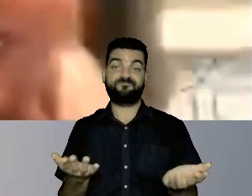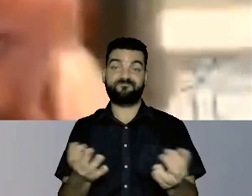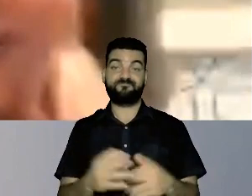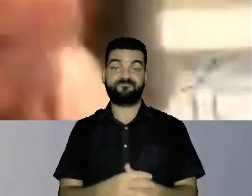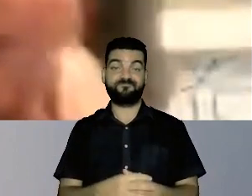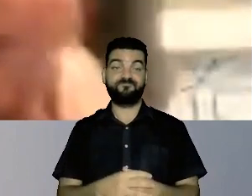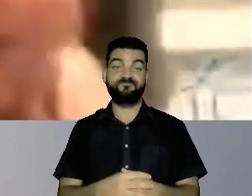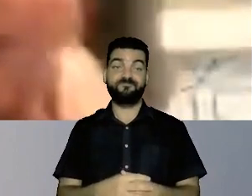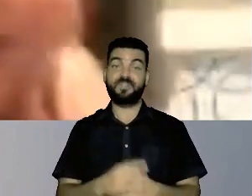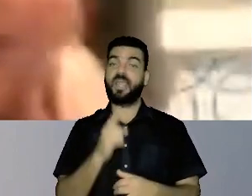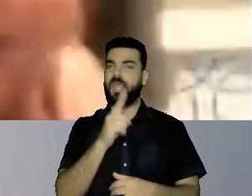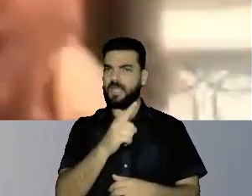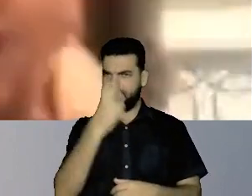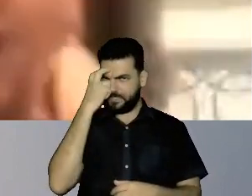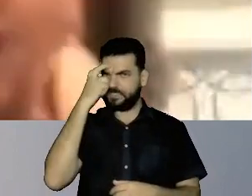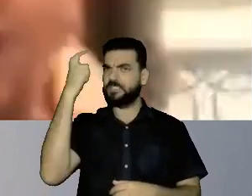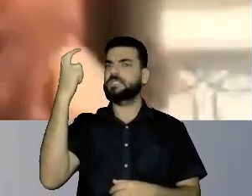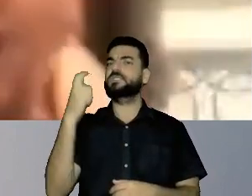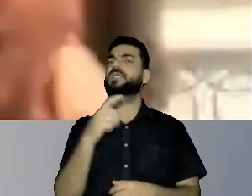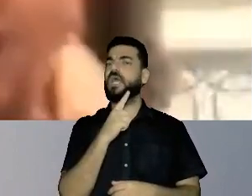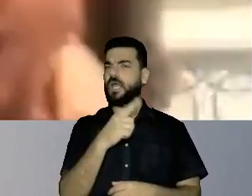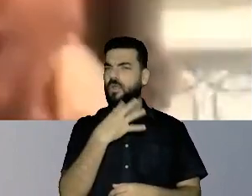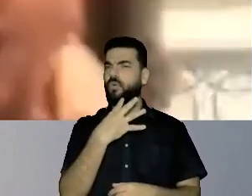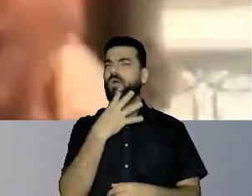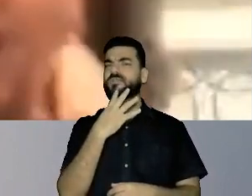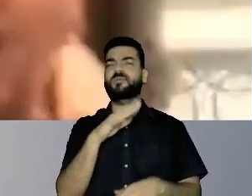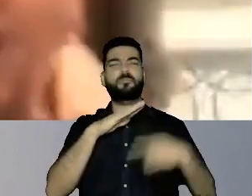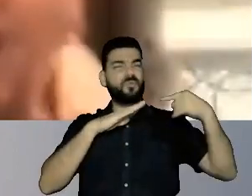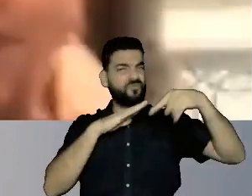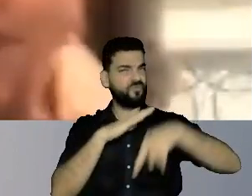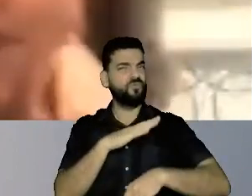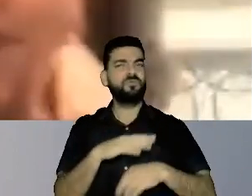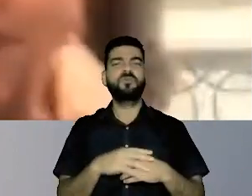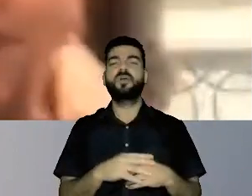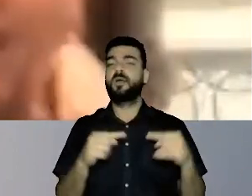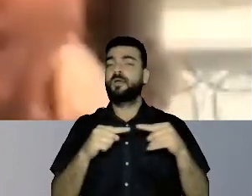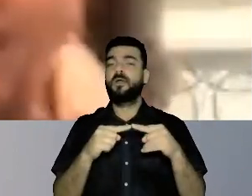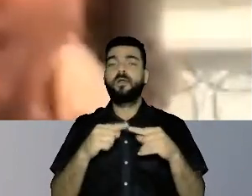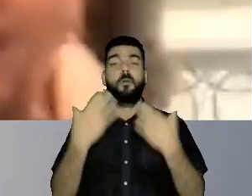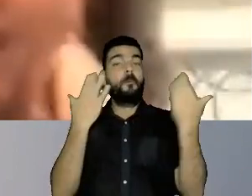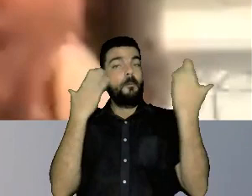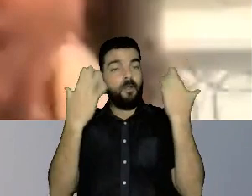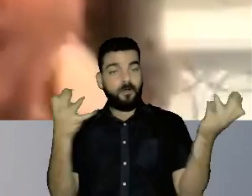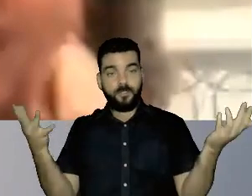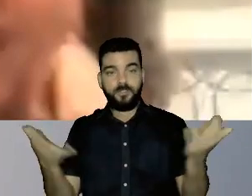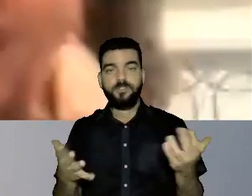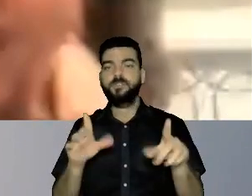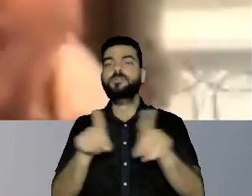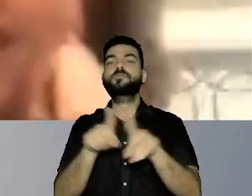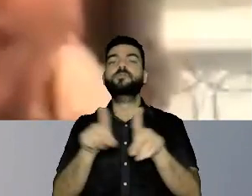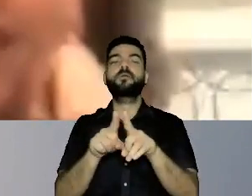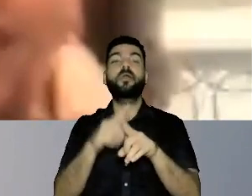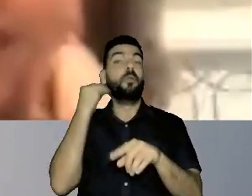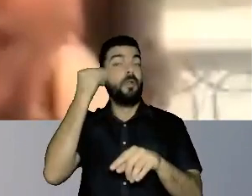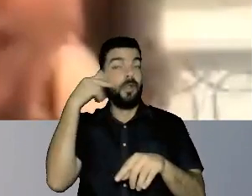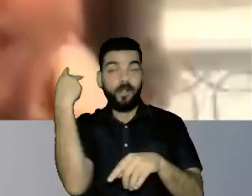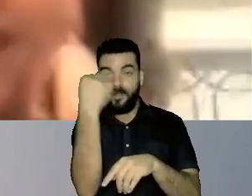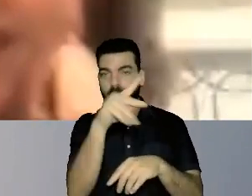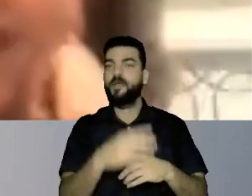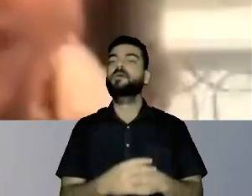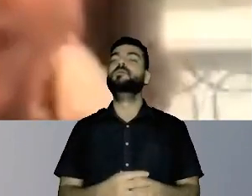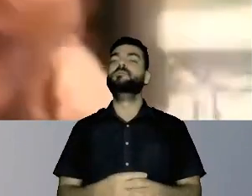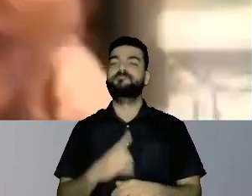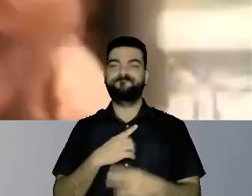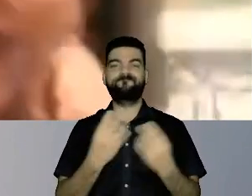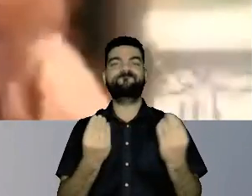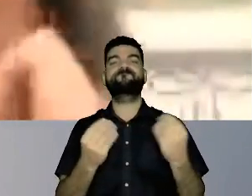pena que a Luciana não esteja aqui conosco, porque, sem dúvida, a contribuição dela enriqueceria não